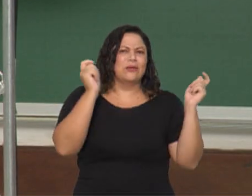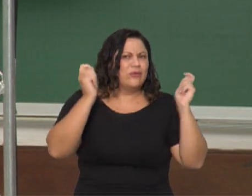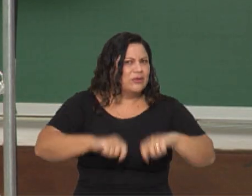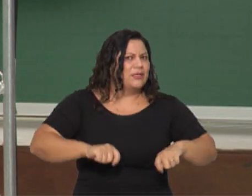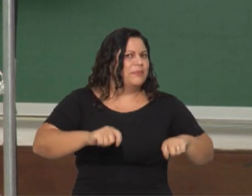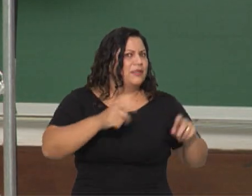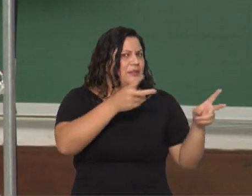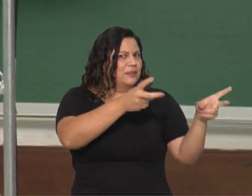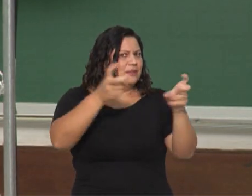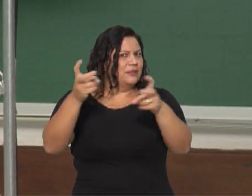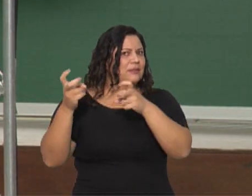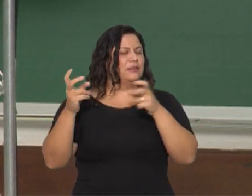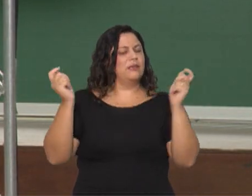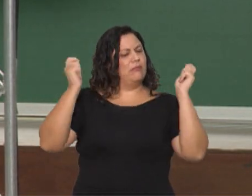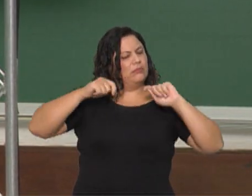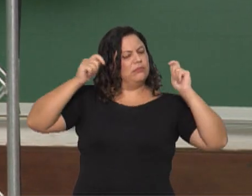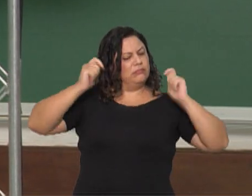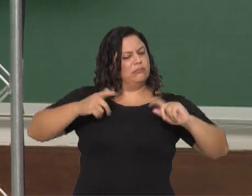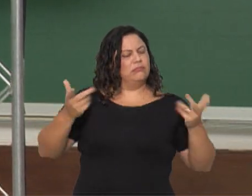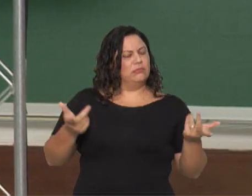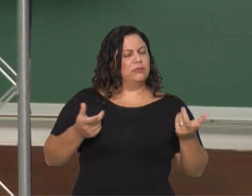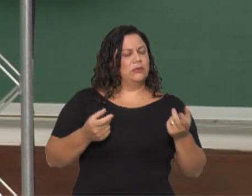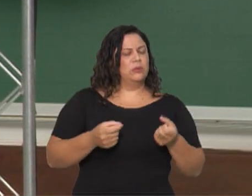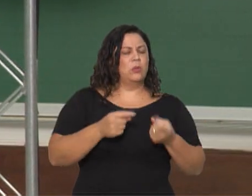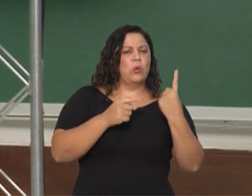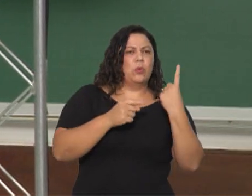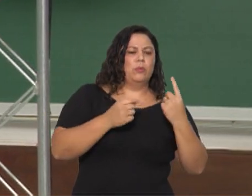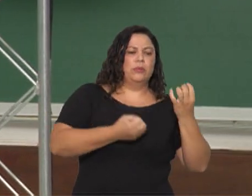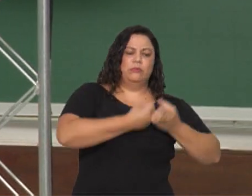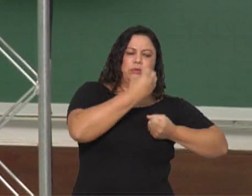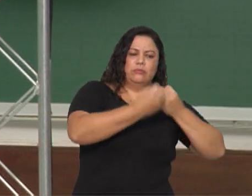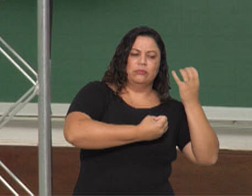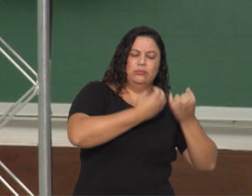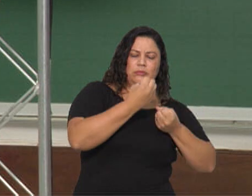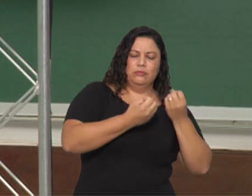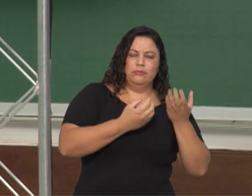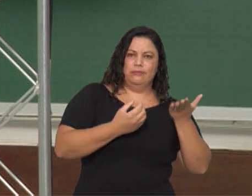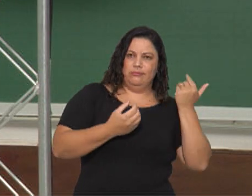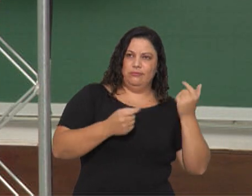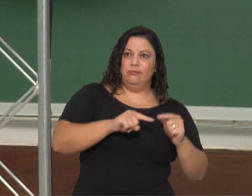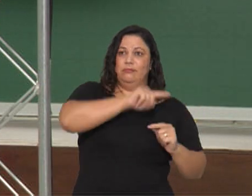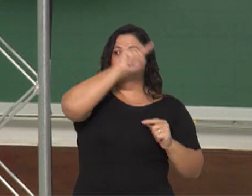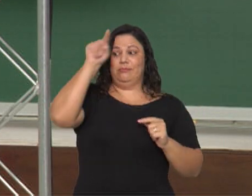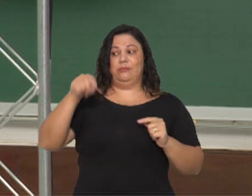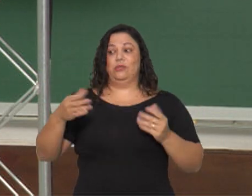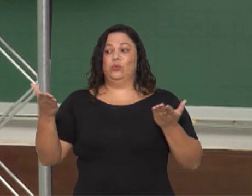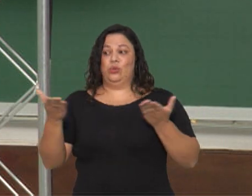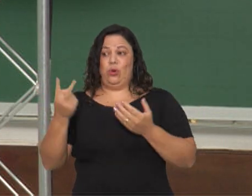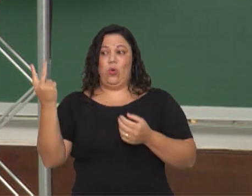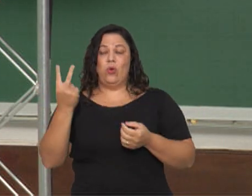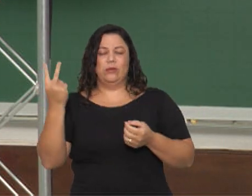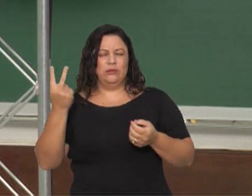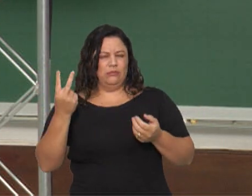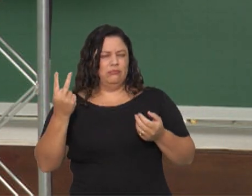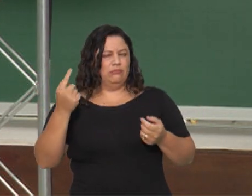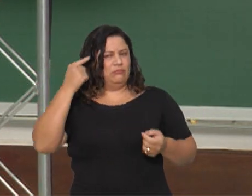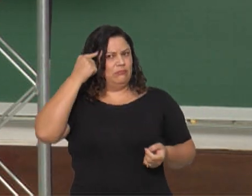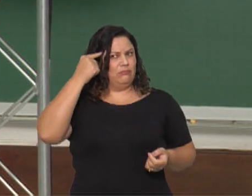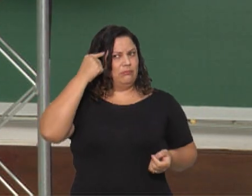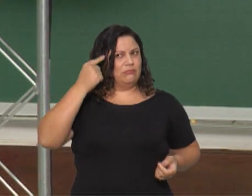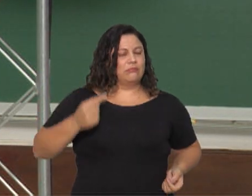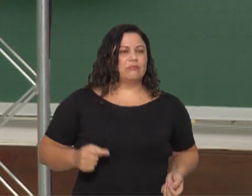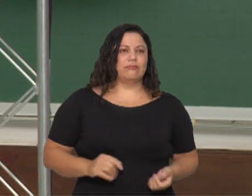de intertextualidade entre o primeiro poema Instantes e o de agora da Glória Quirino, Se Tuviera Tiempo? Vamos pensando